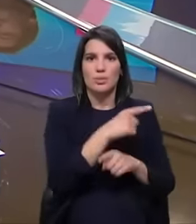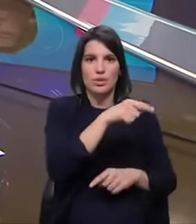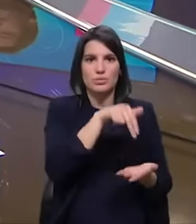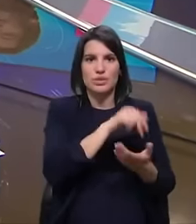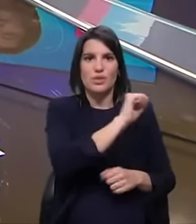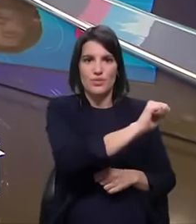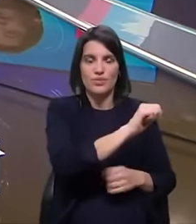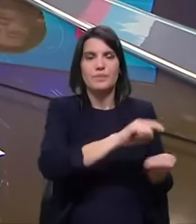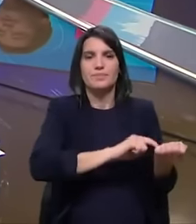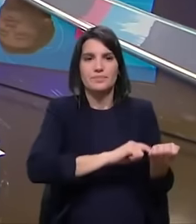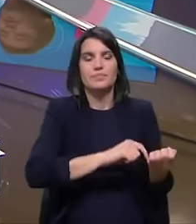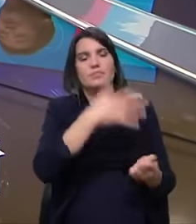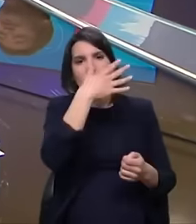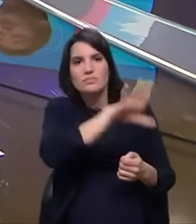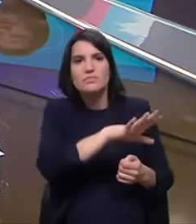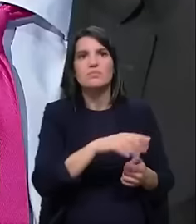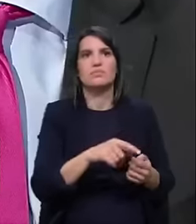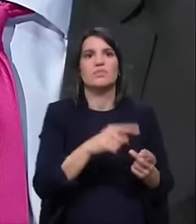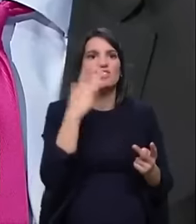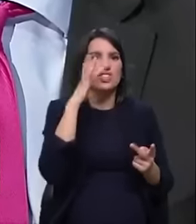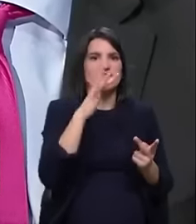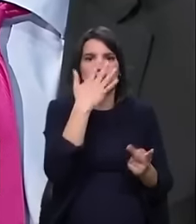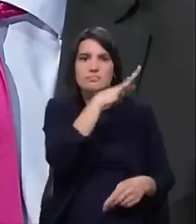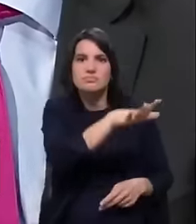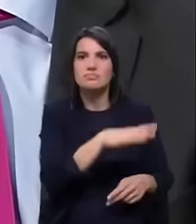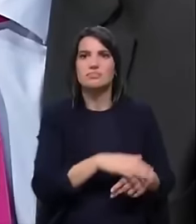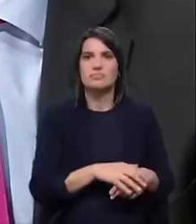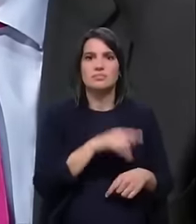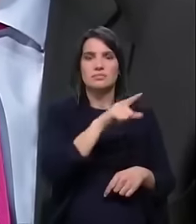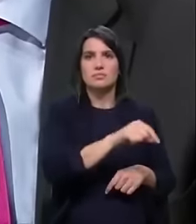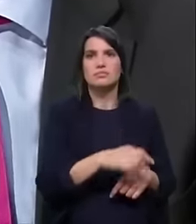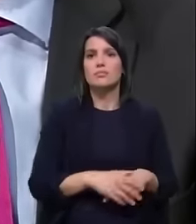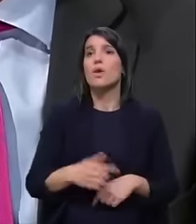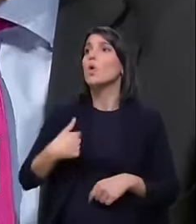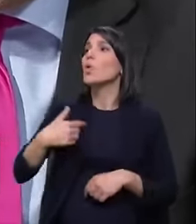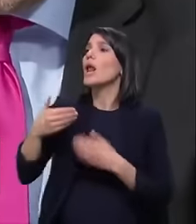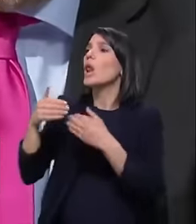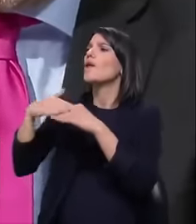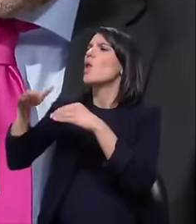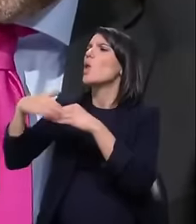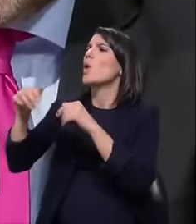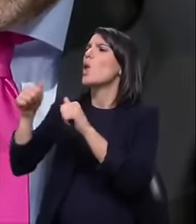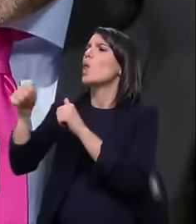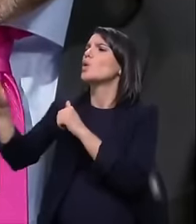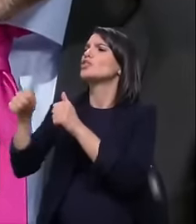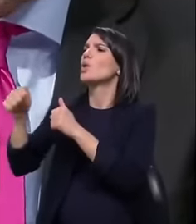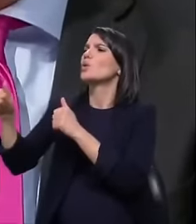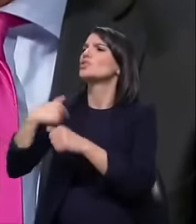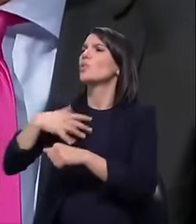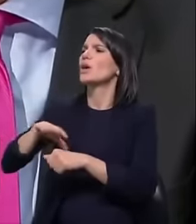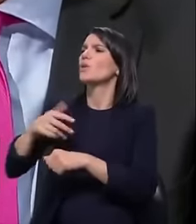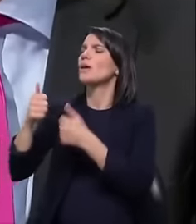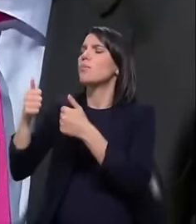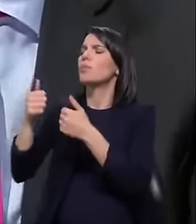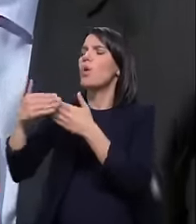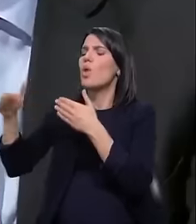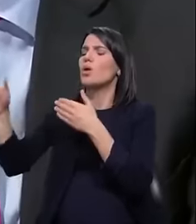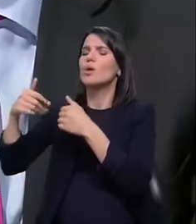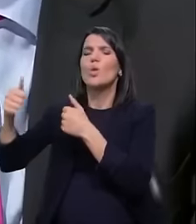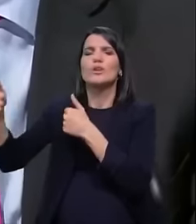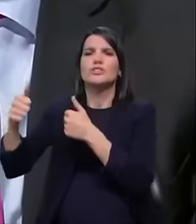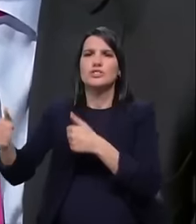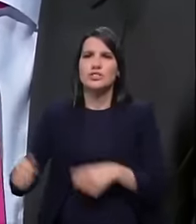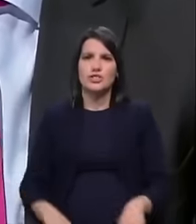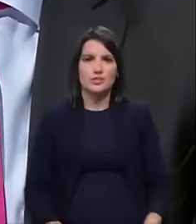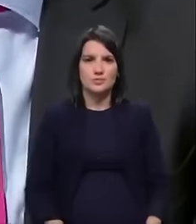racistas e xenófobas e o medo que coloca às pessoas. Eu quero vos é longe o mais possível. Tenha calma, eu ouvi-o, tenha calma. Por causa das posições.